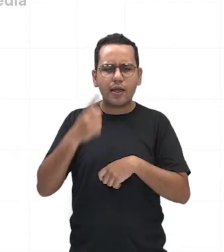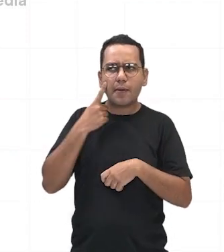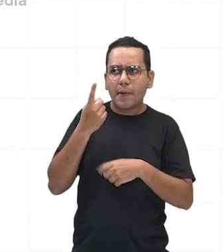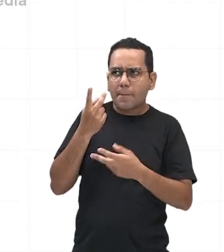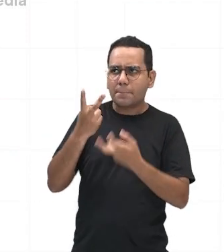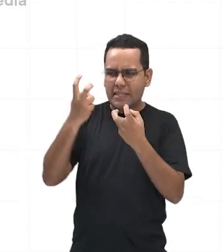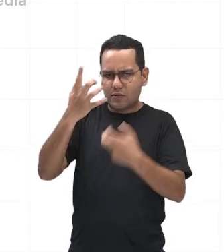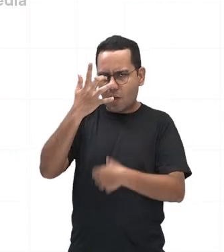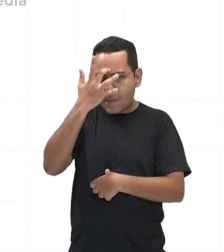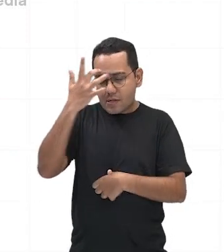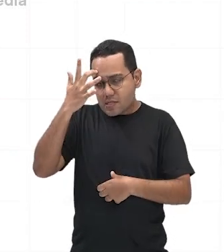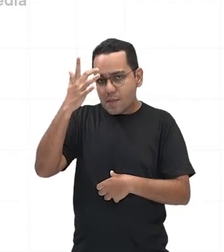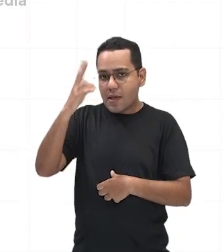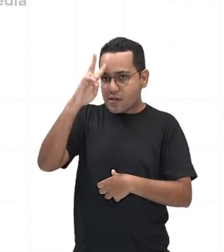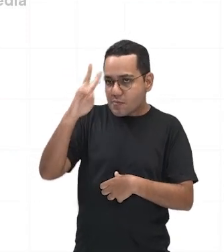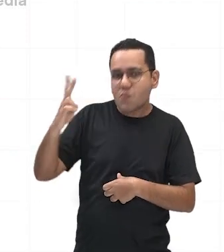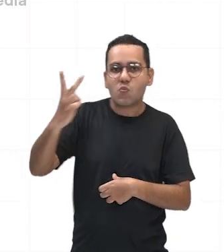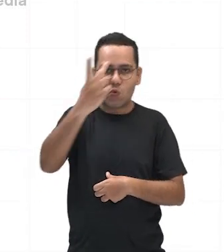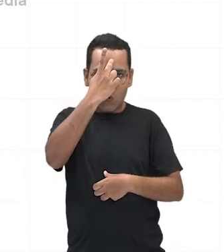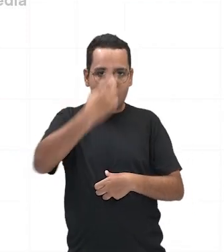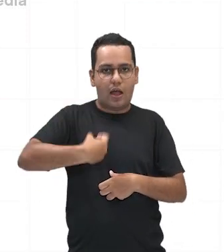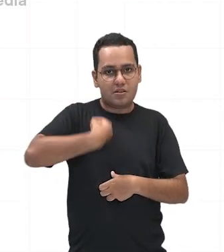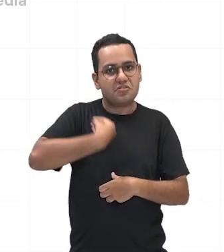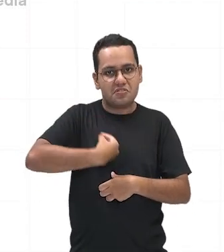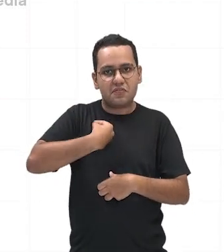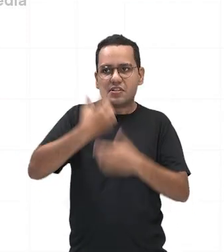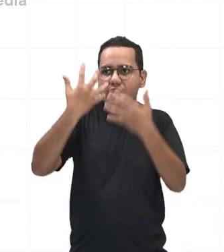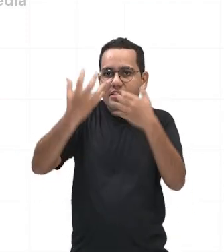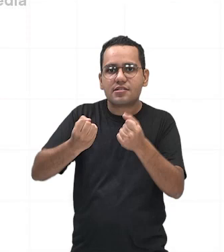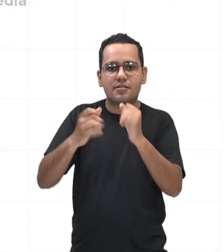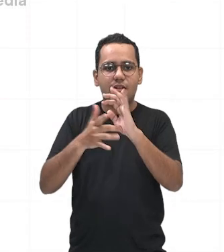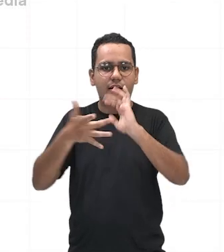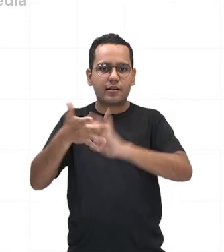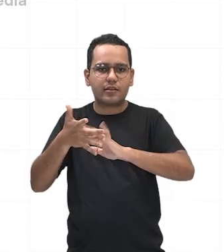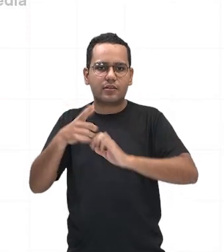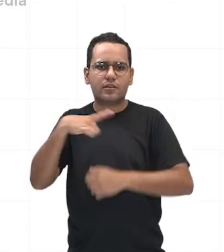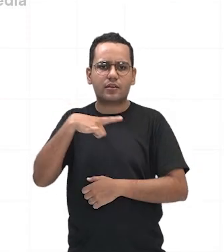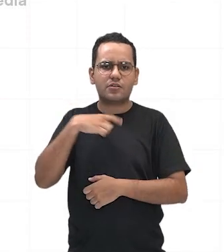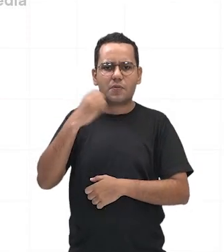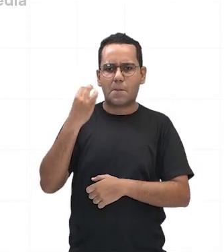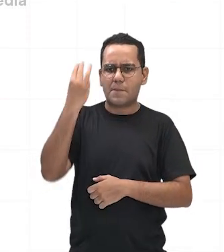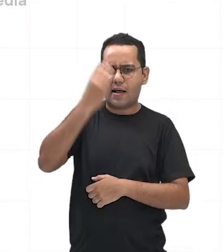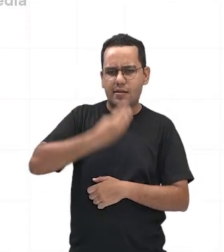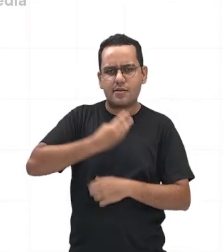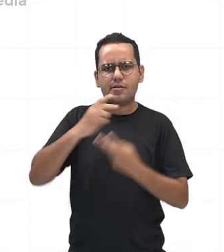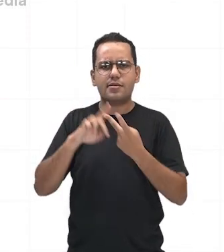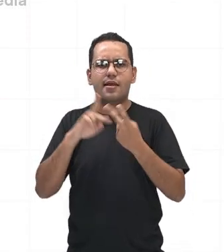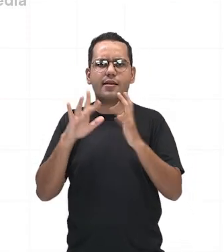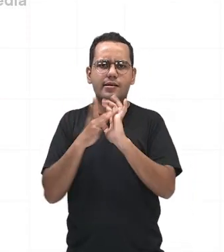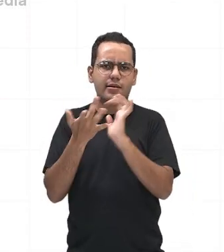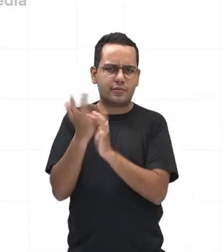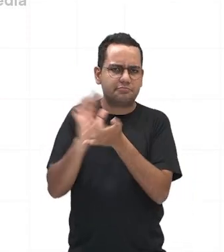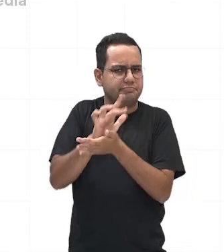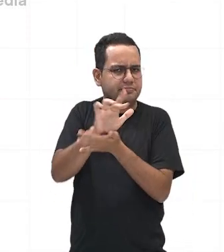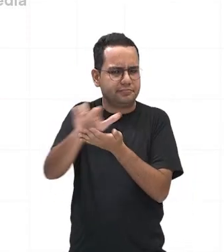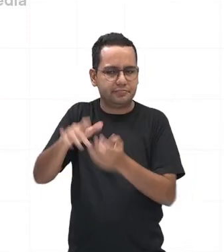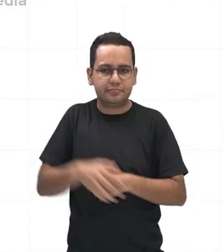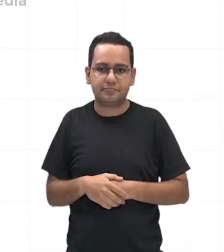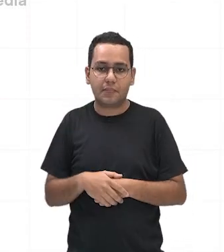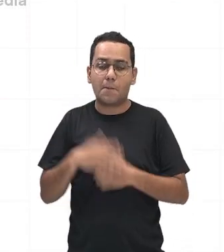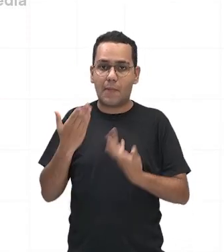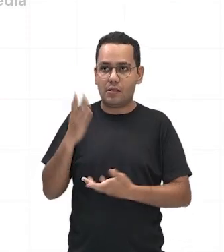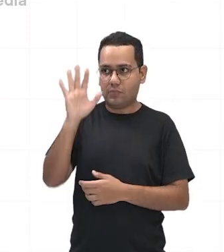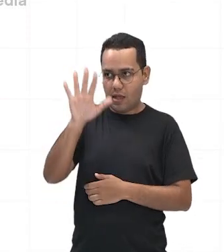Os cristãos, né? Para mostrar então a vida de Cristo, Maria, etc. Nos vitrais eram contadas passagens